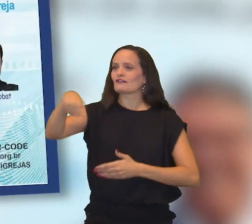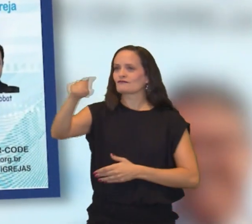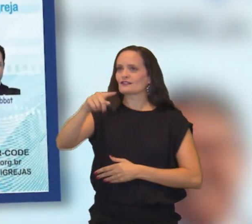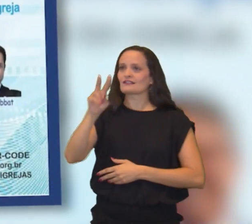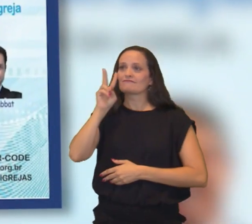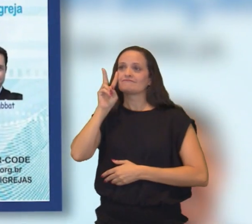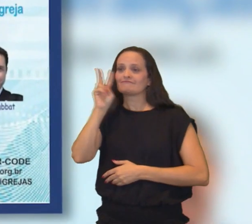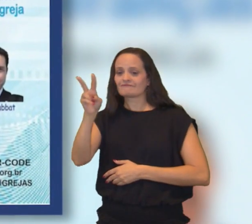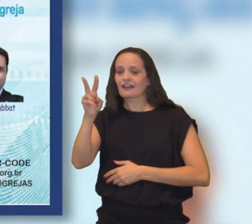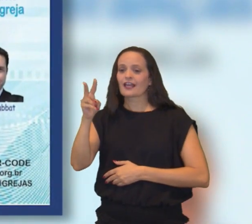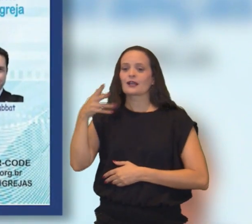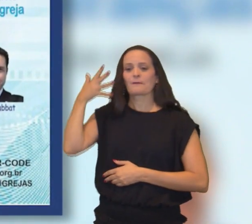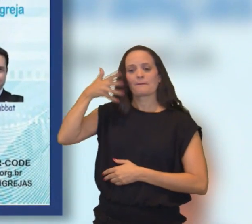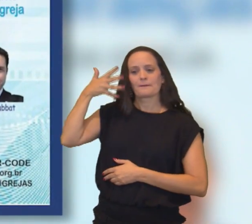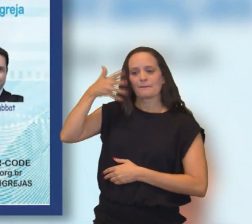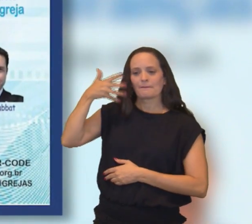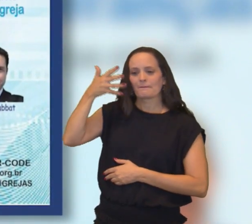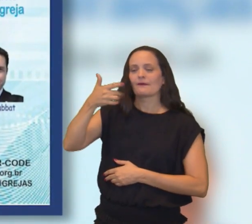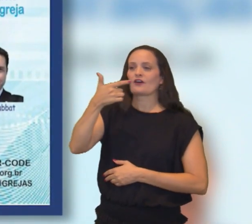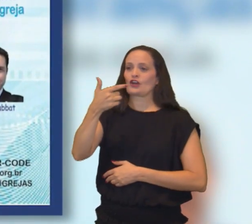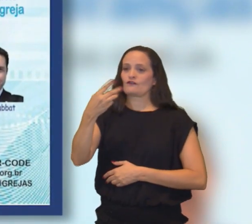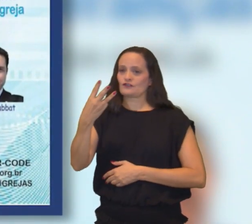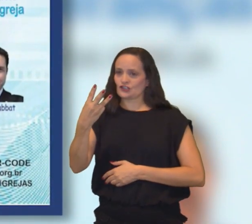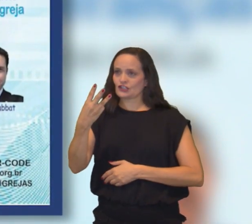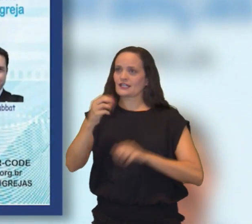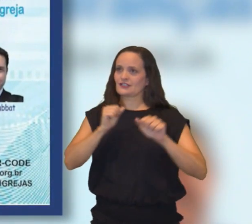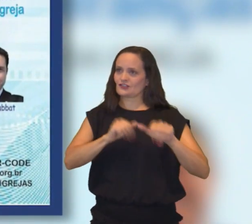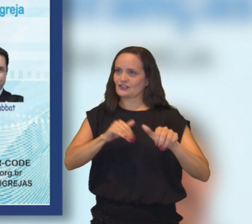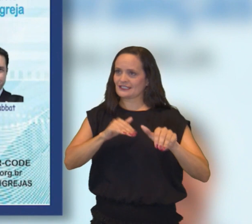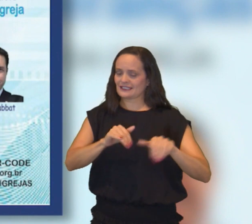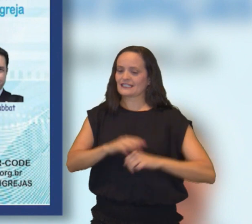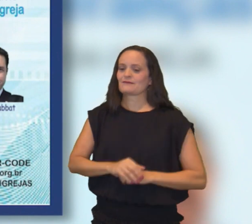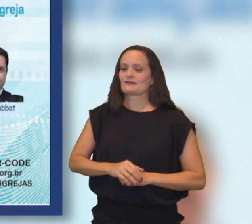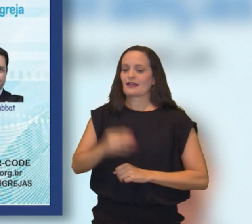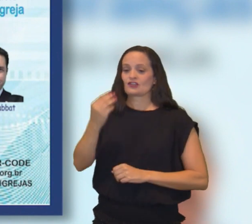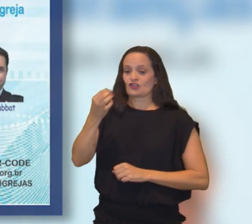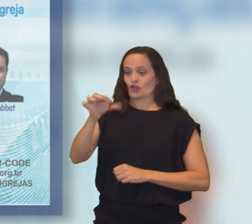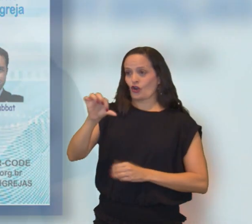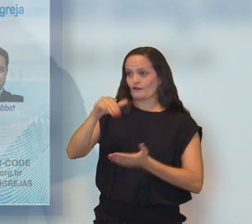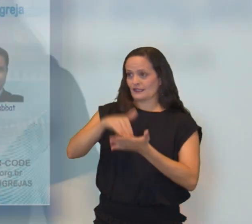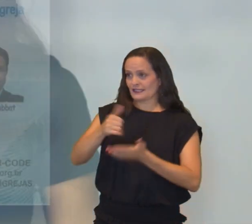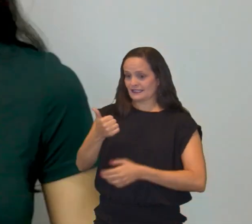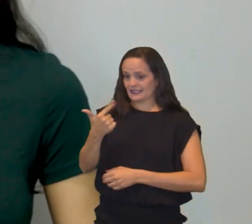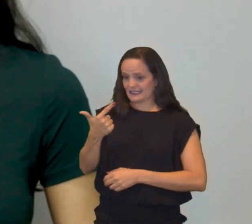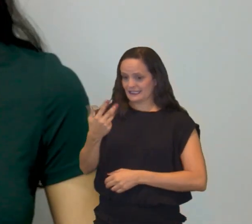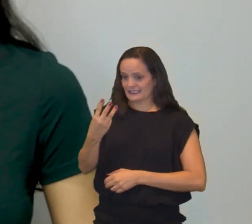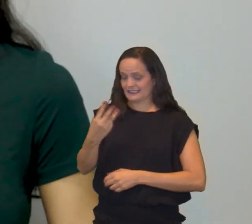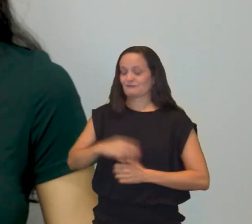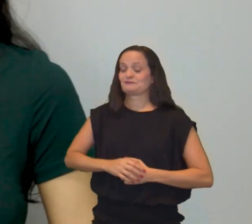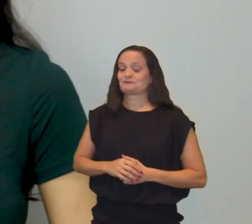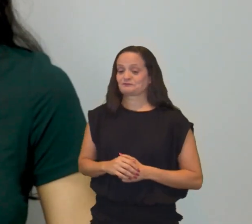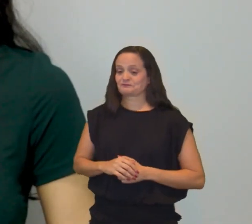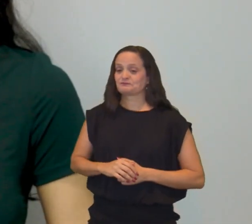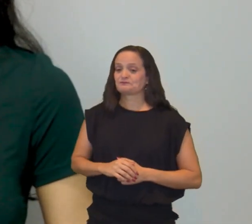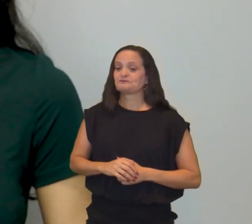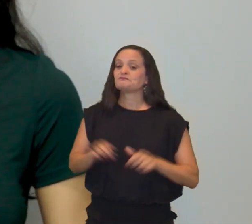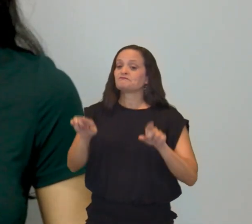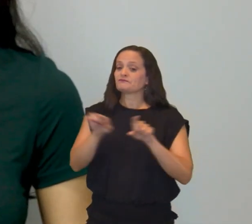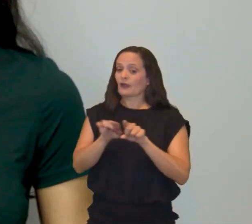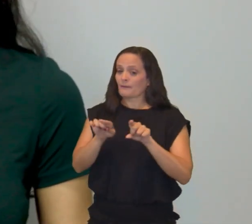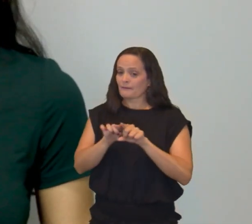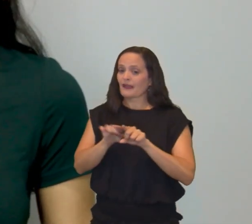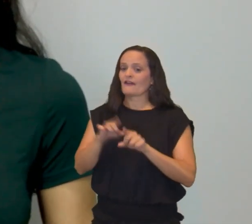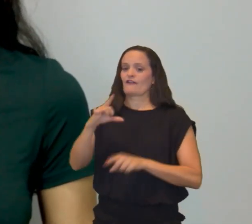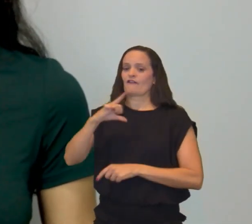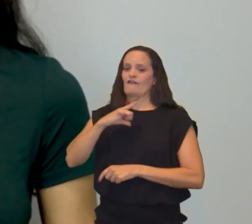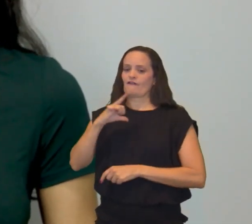Legais da Igreja, no dia 23 de setembro, das 9 às 13, no Auditório Weber Vasconcelos. Irmãs e irmãos do Conselho Fiscal